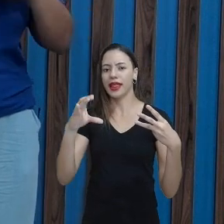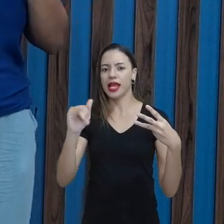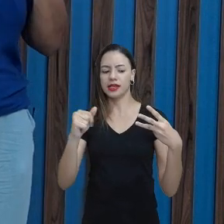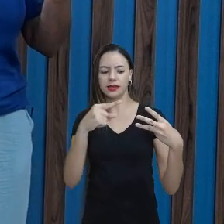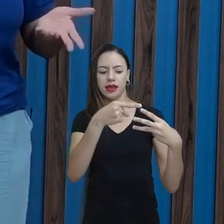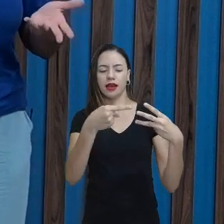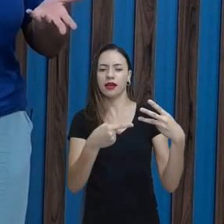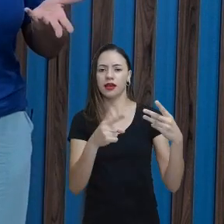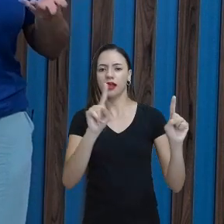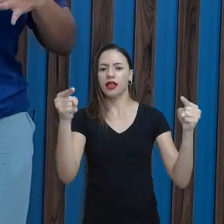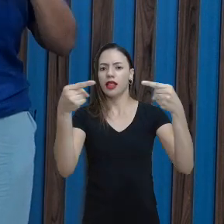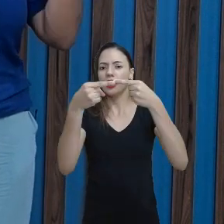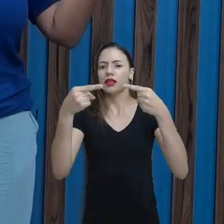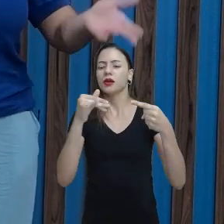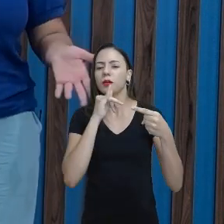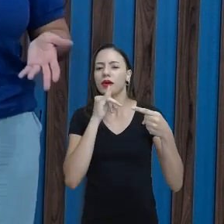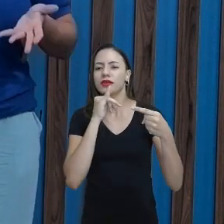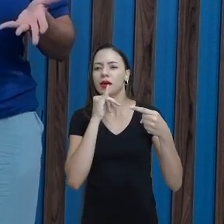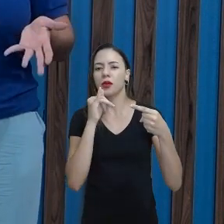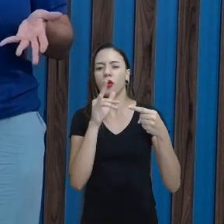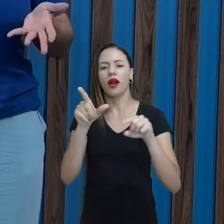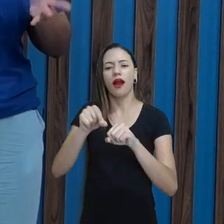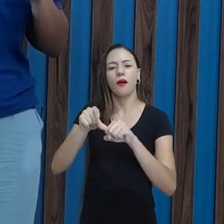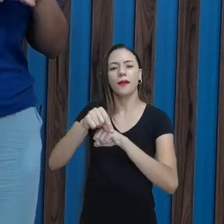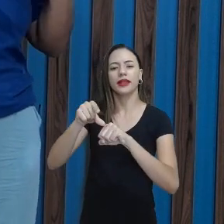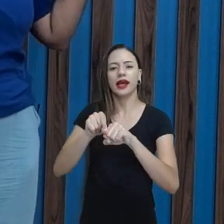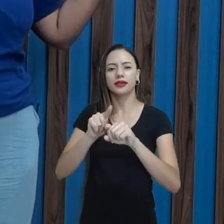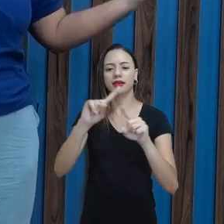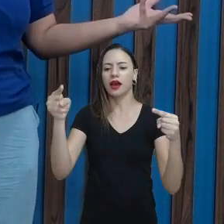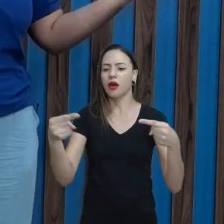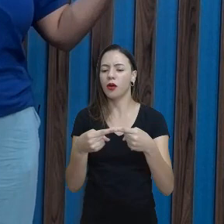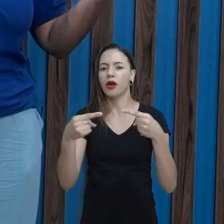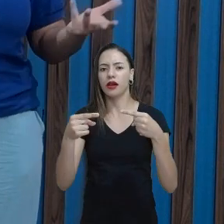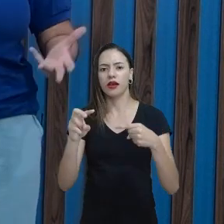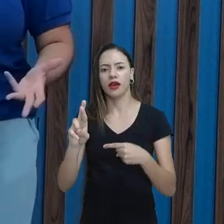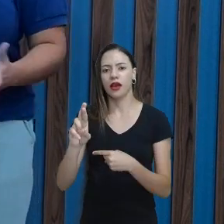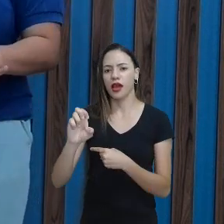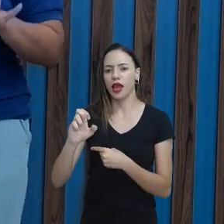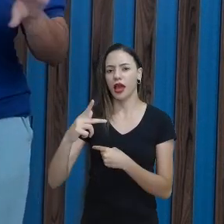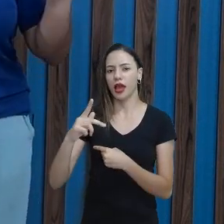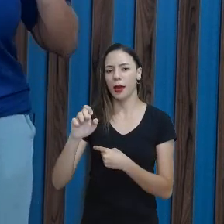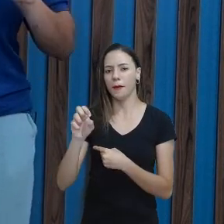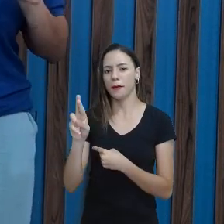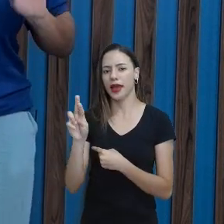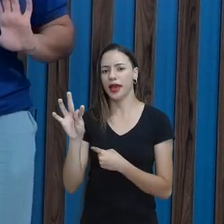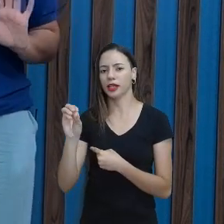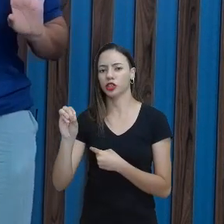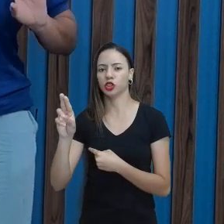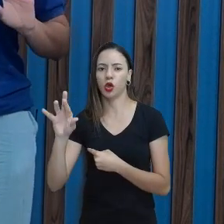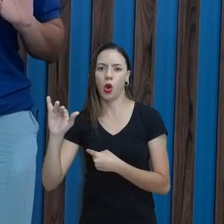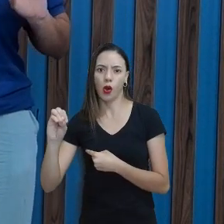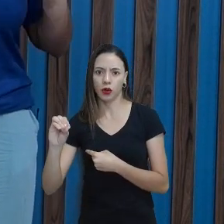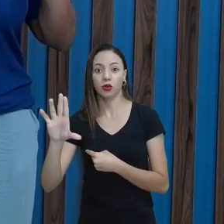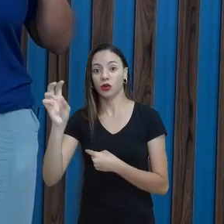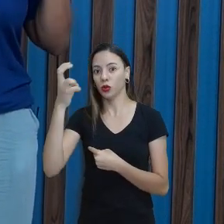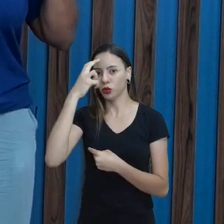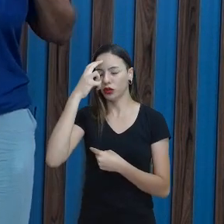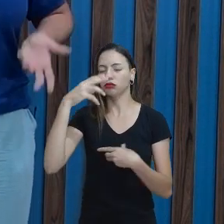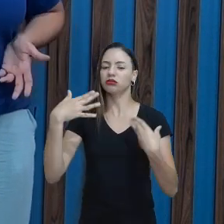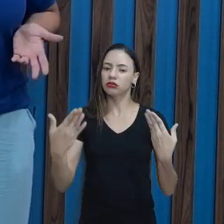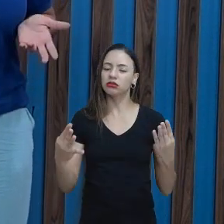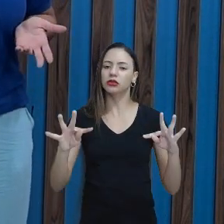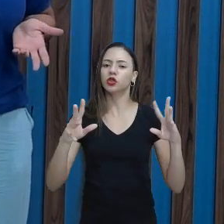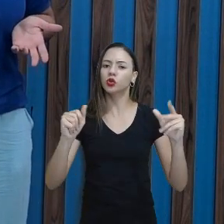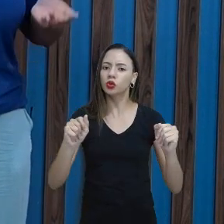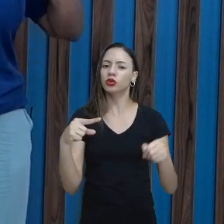argumentação, recursos argumentativos, né, o repertório cultural. Então, tudo que a gente puder usar para